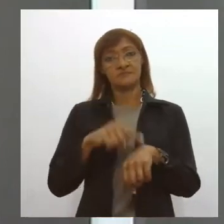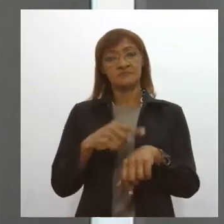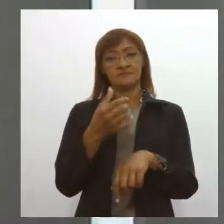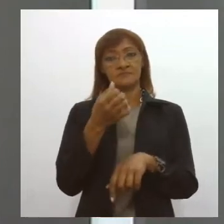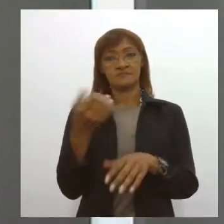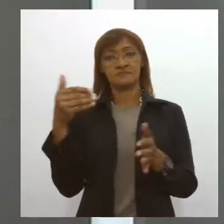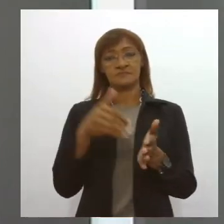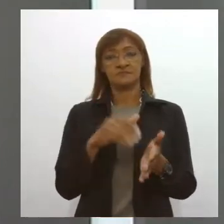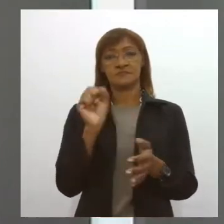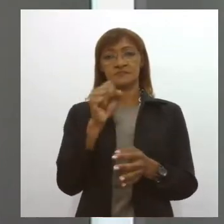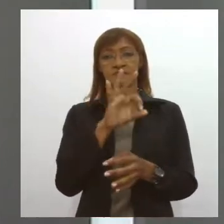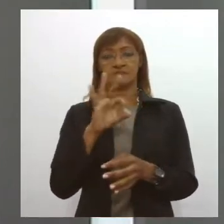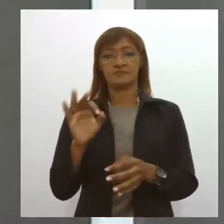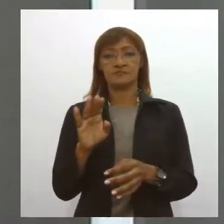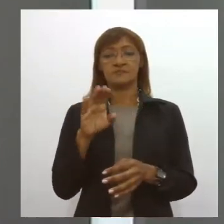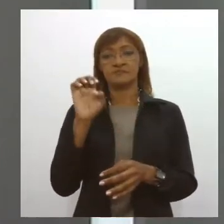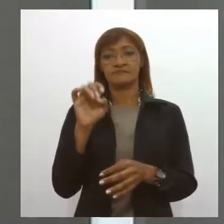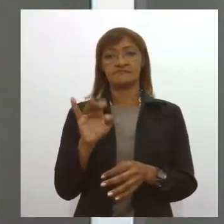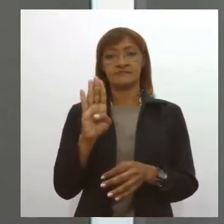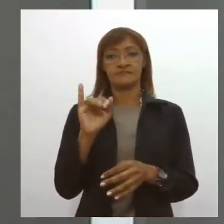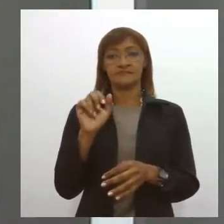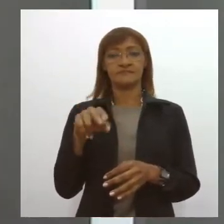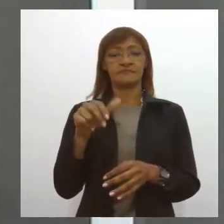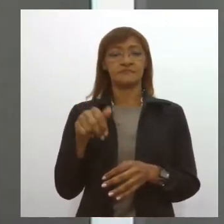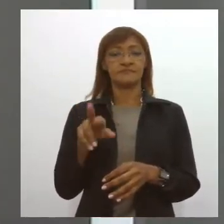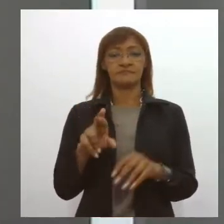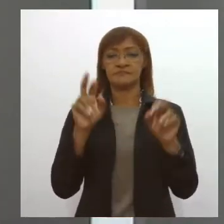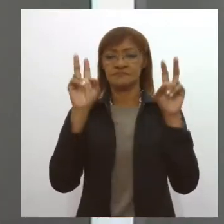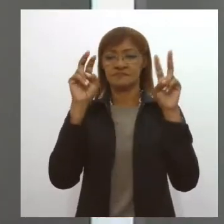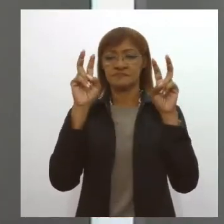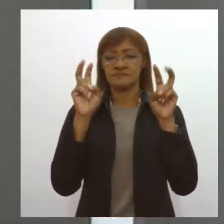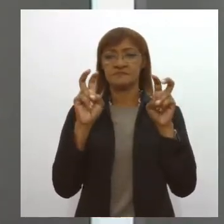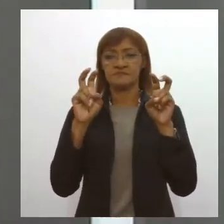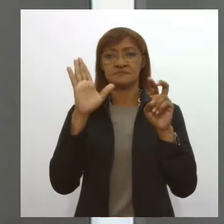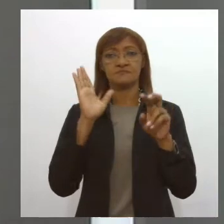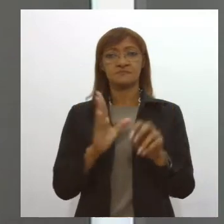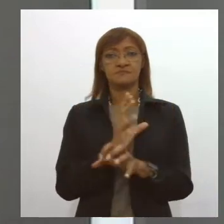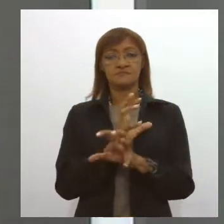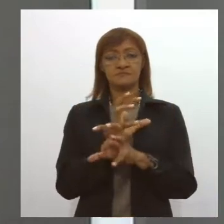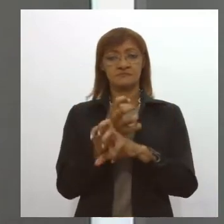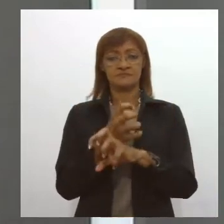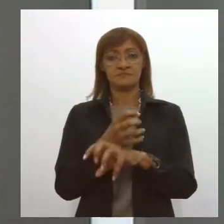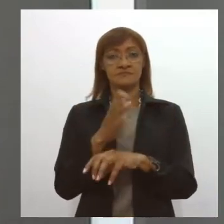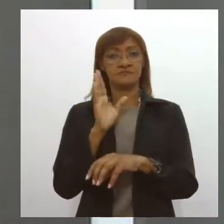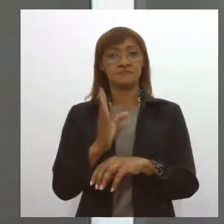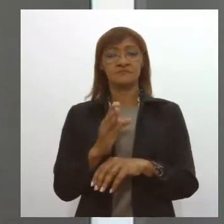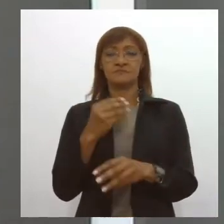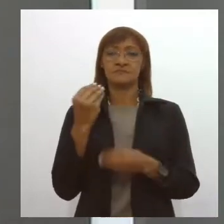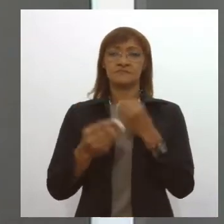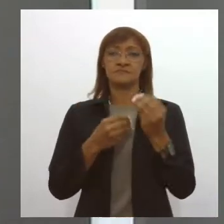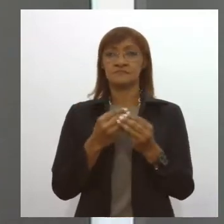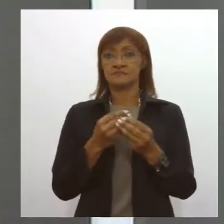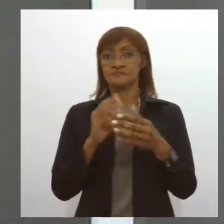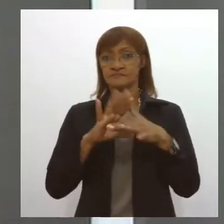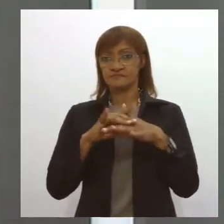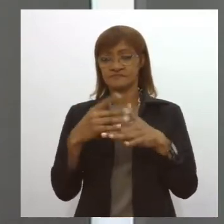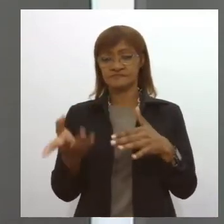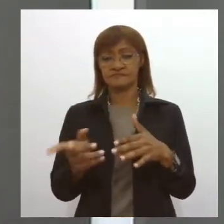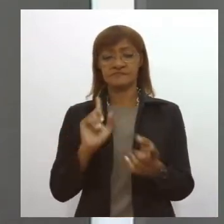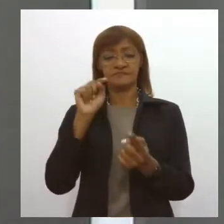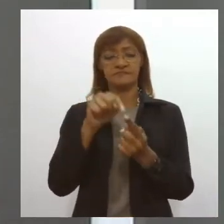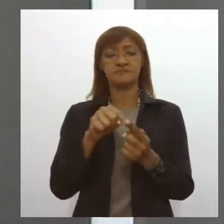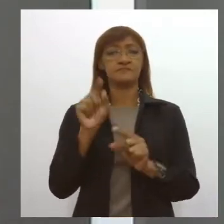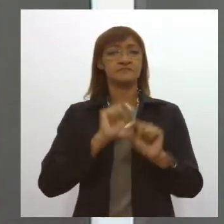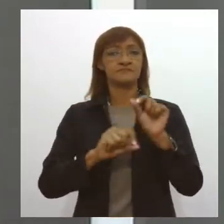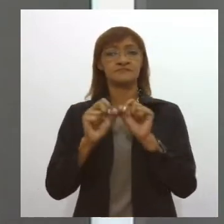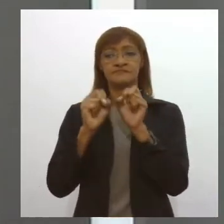horas, o webinar com o tema Osteoporose, controle e orientações sobre a doença. O objetivo é promover o espaço